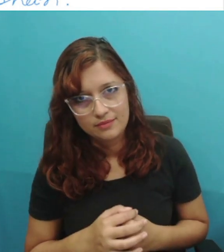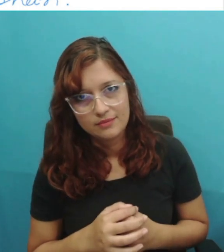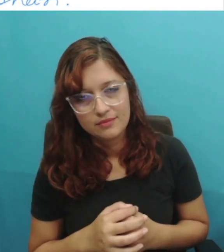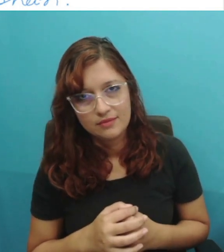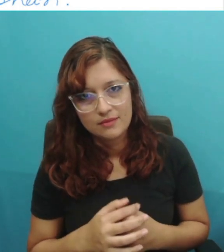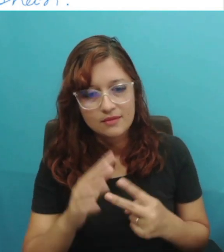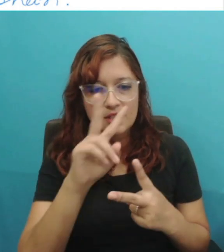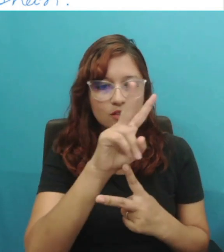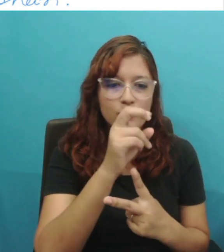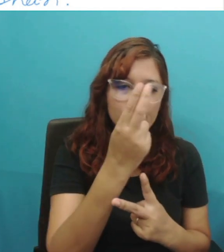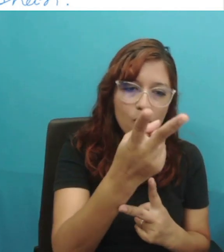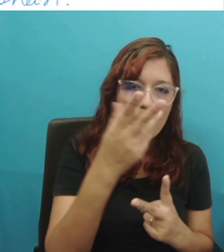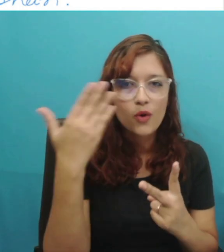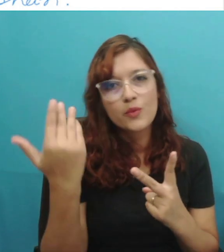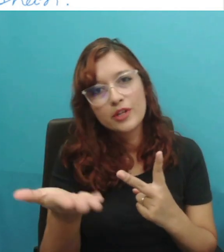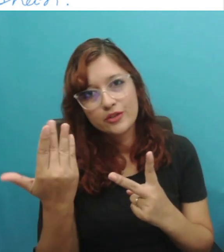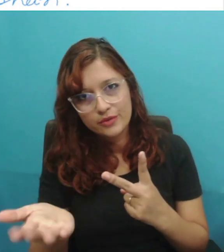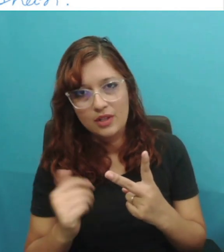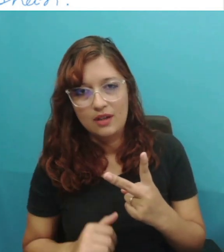Vou comprar.